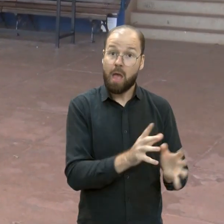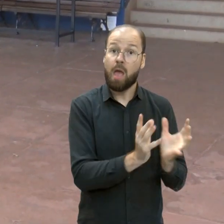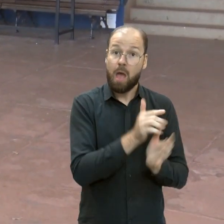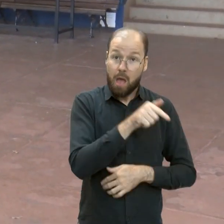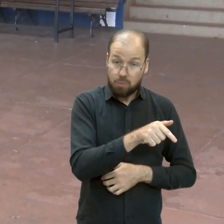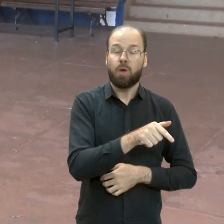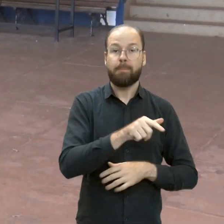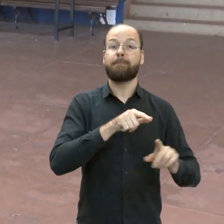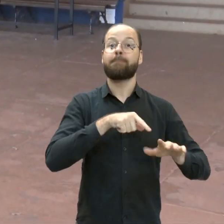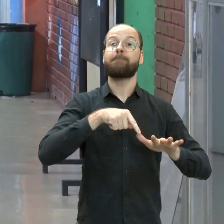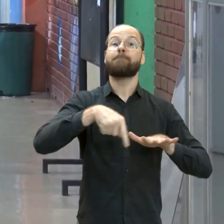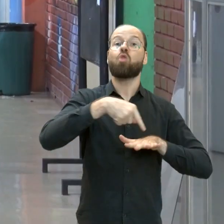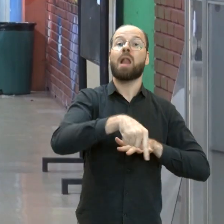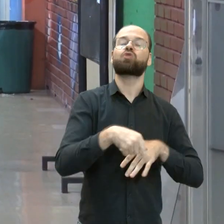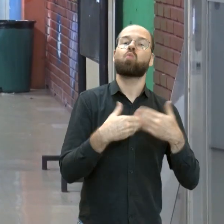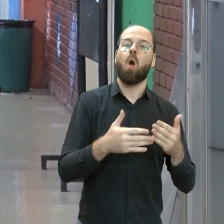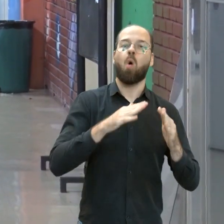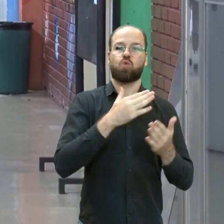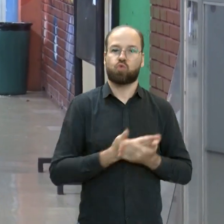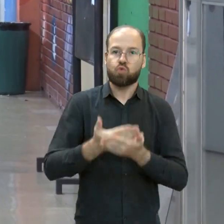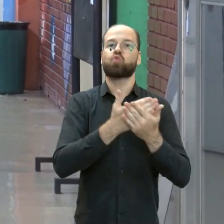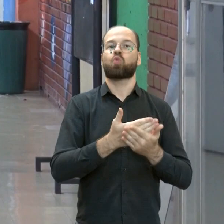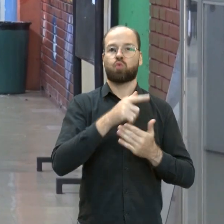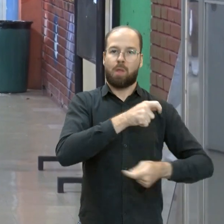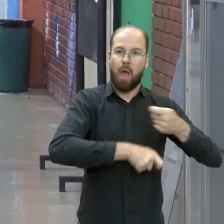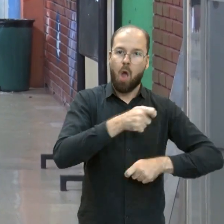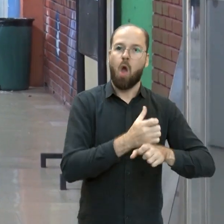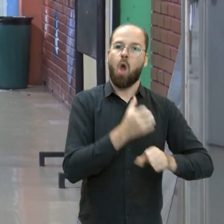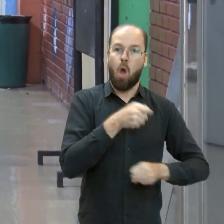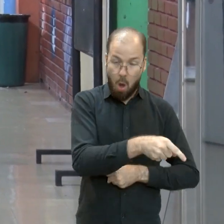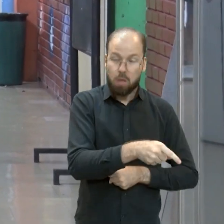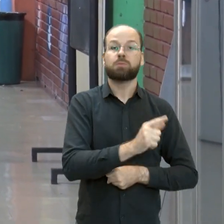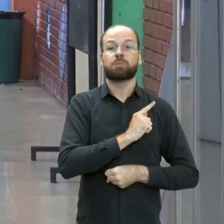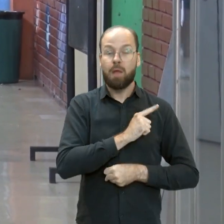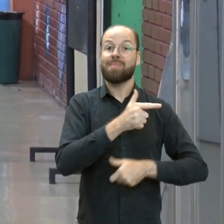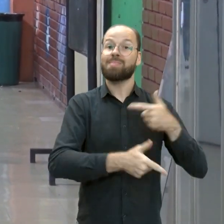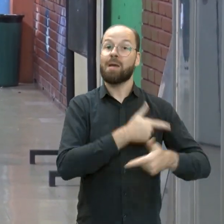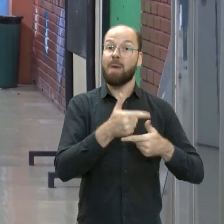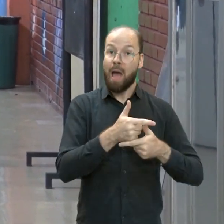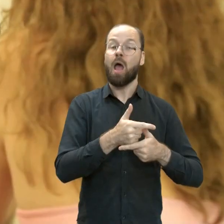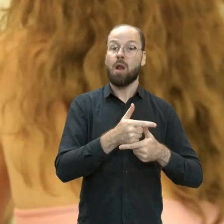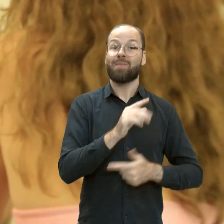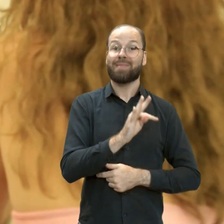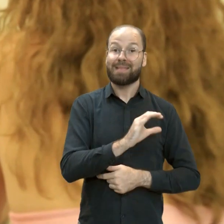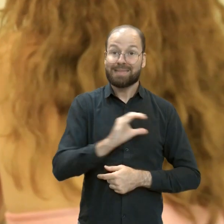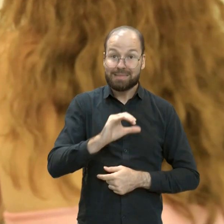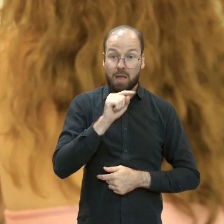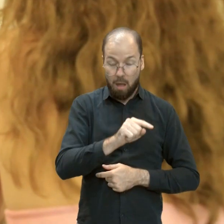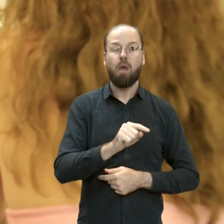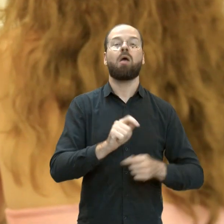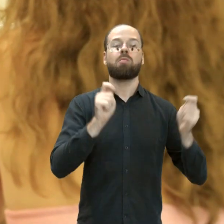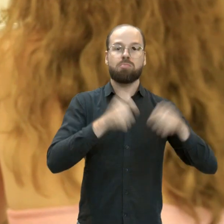estudos prospectivos de negócios, que contempla trabalhos acadêmicos de finalização de curso que tenham potencial